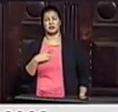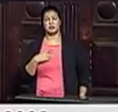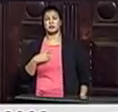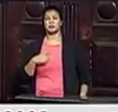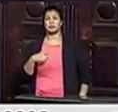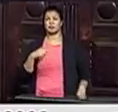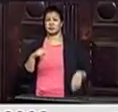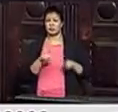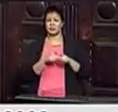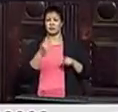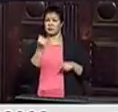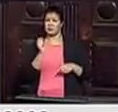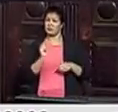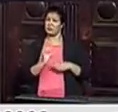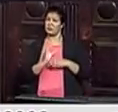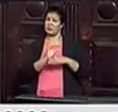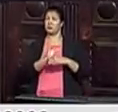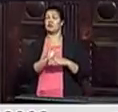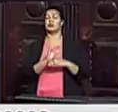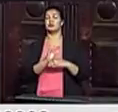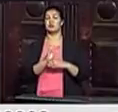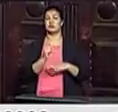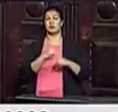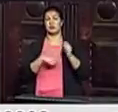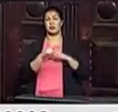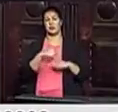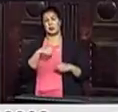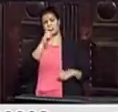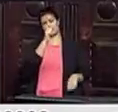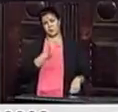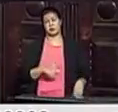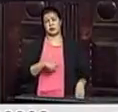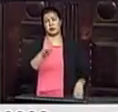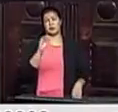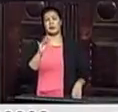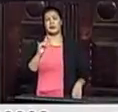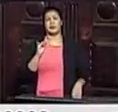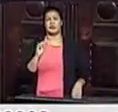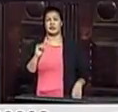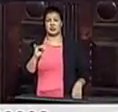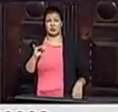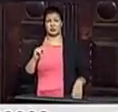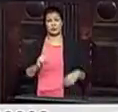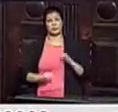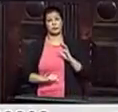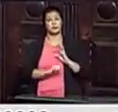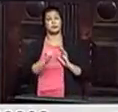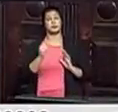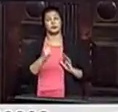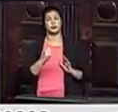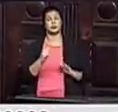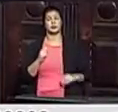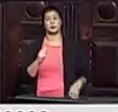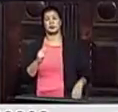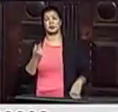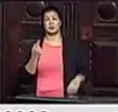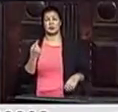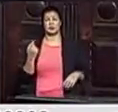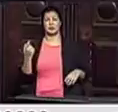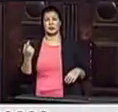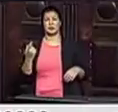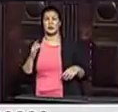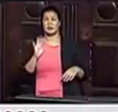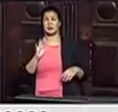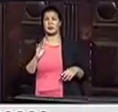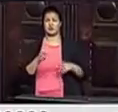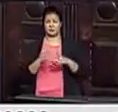com financiamento de pessoa física. E foi a primeira, porque não dá mais